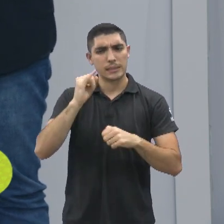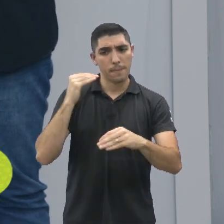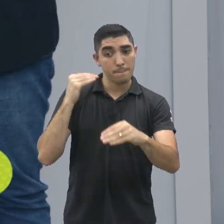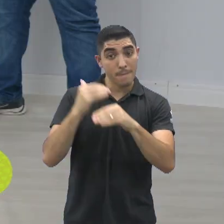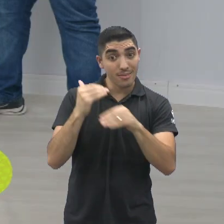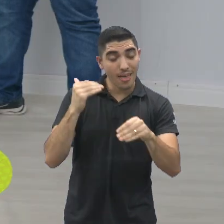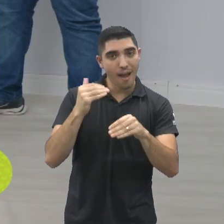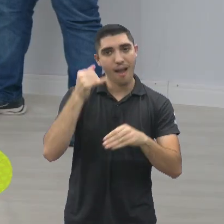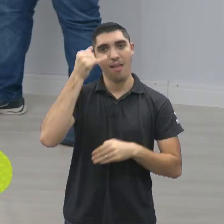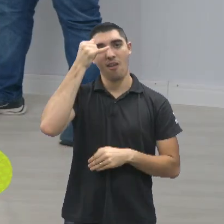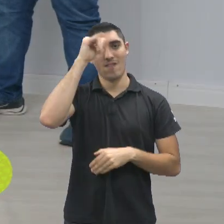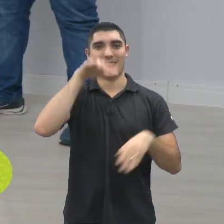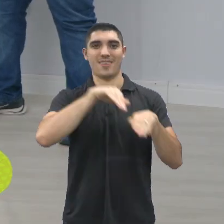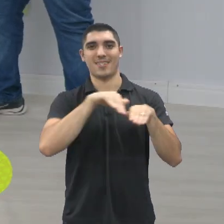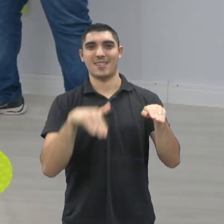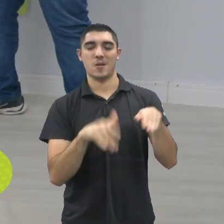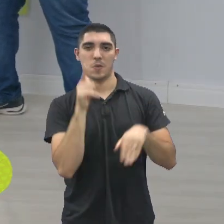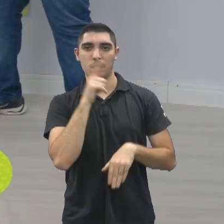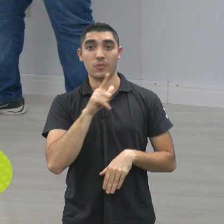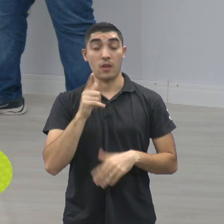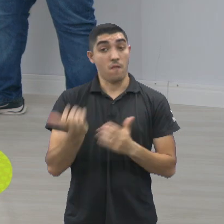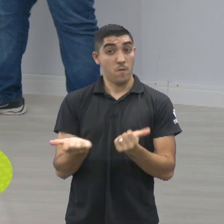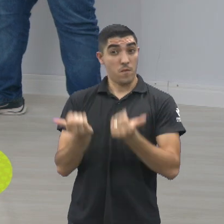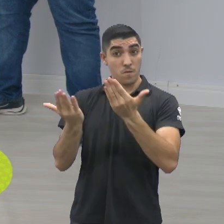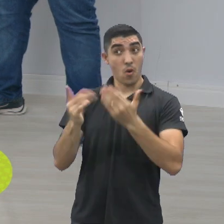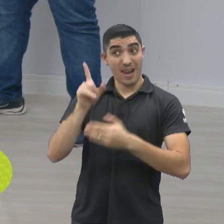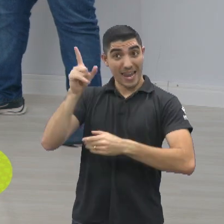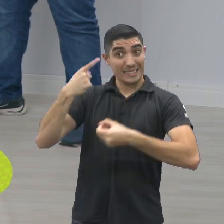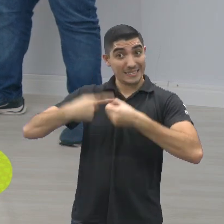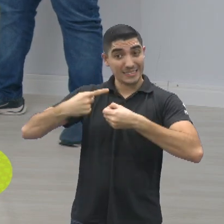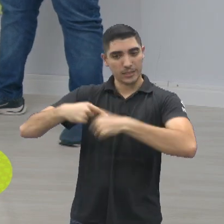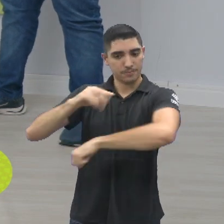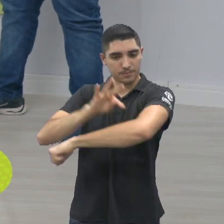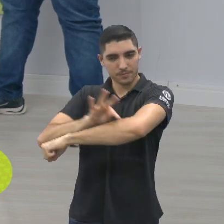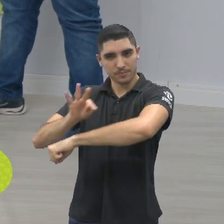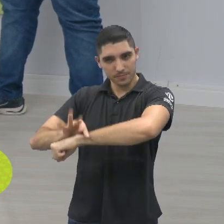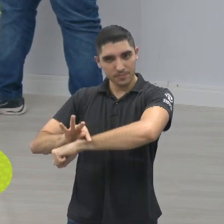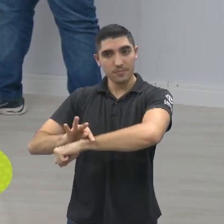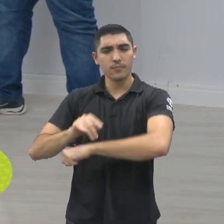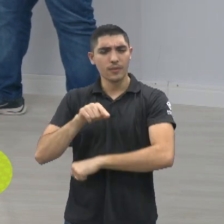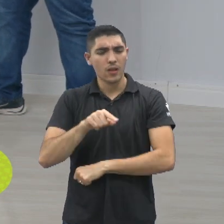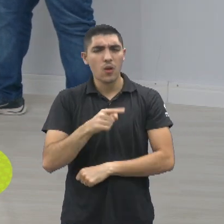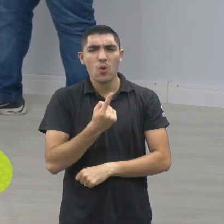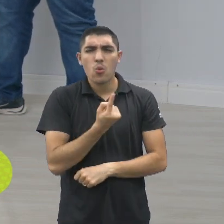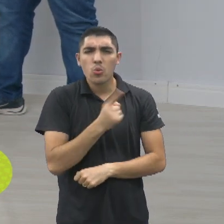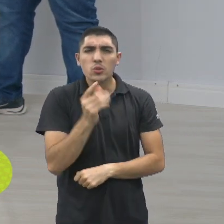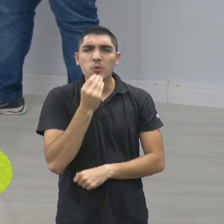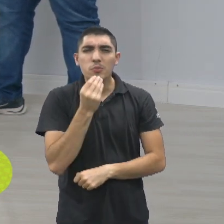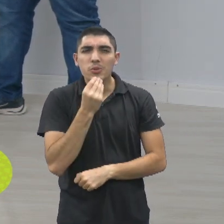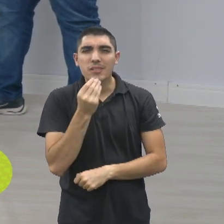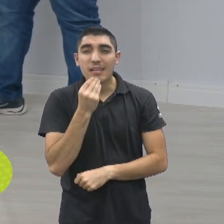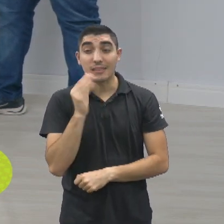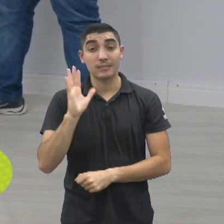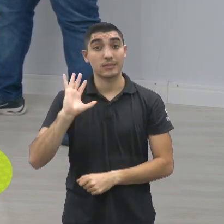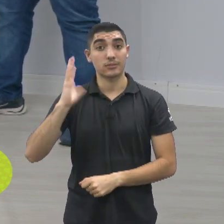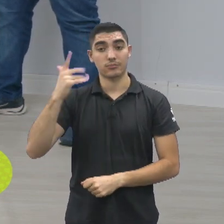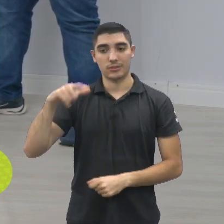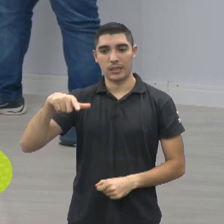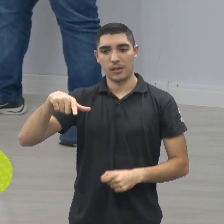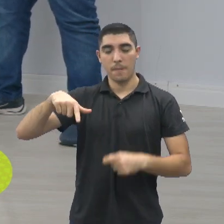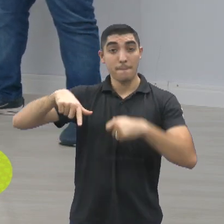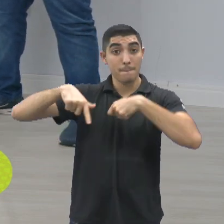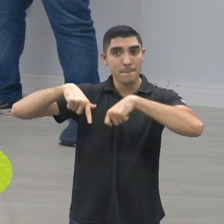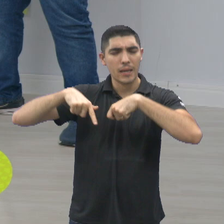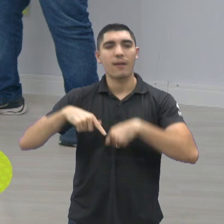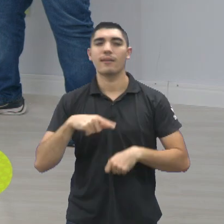Empate salvava. Vocês jogavam fora de casa, jogavam lá em Taquaritinga. No finalzinho do jogo, gol de pênalti pros homens. E que pênalti maroto, né?